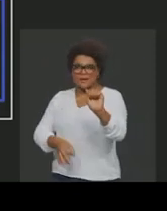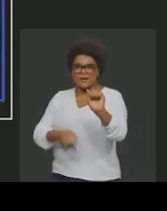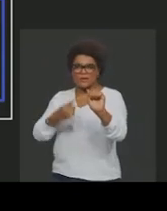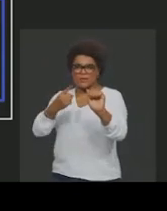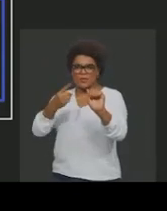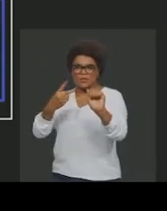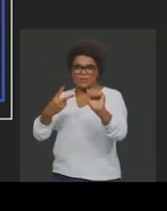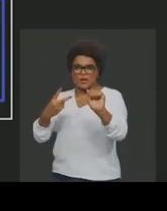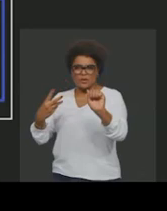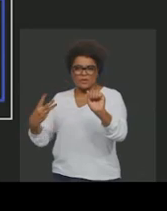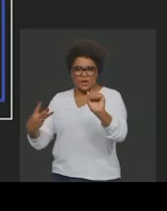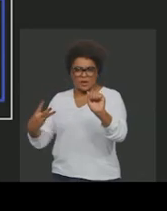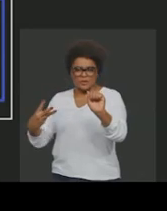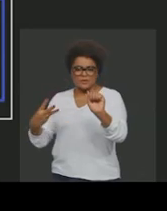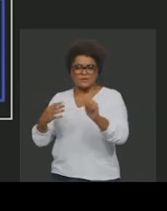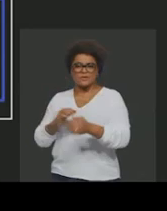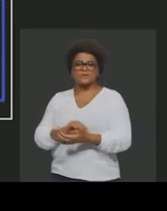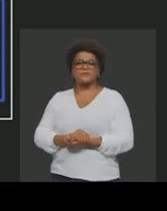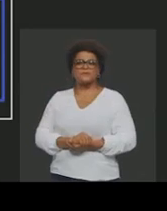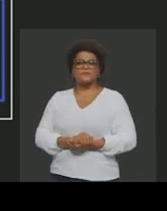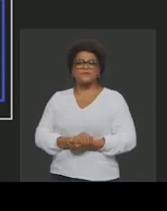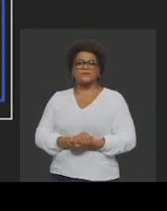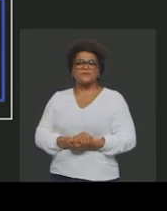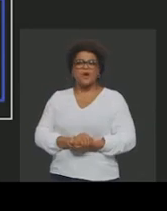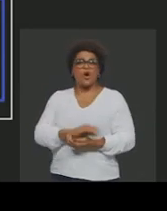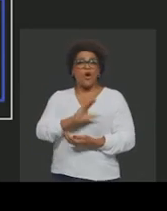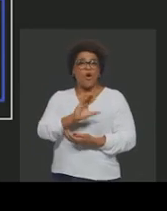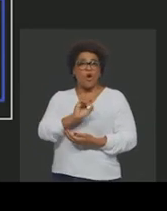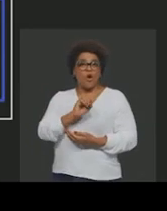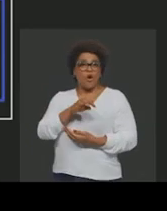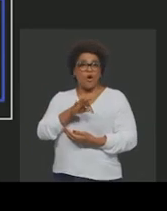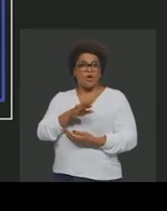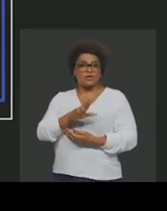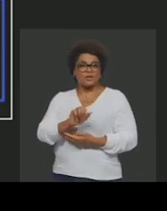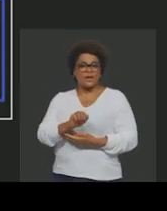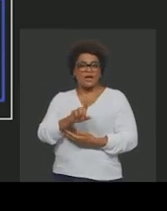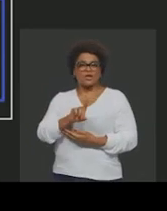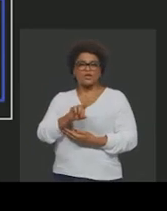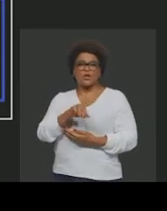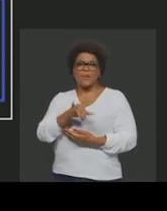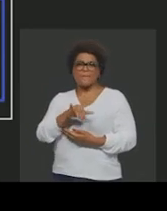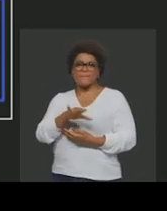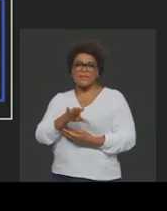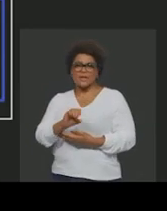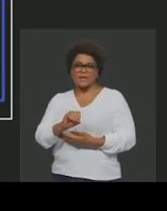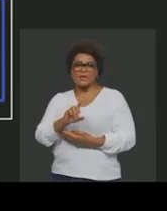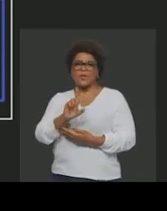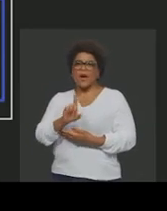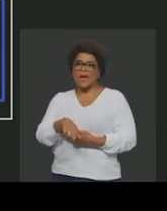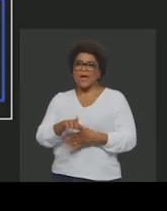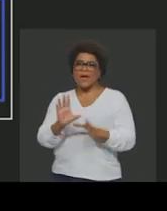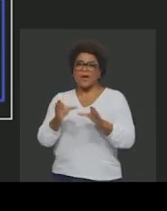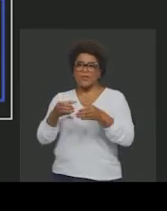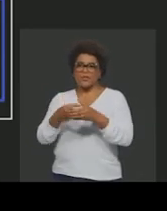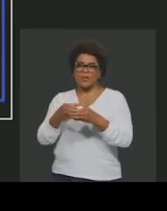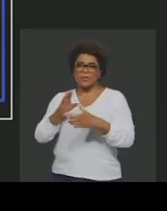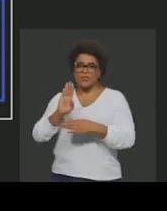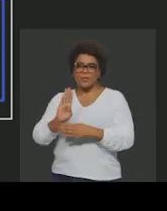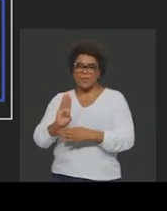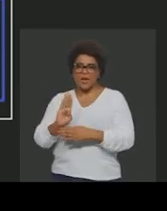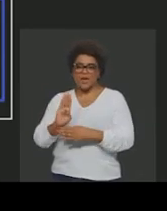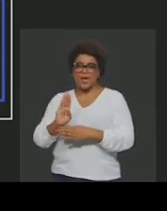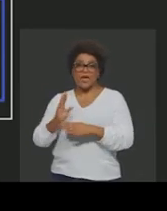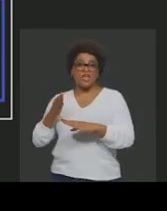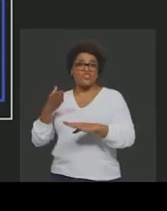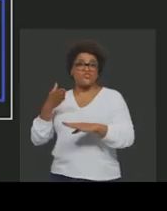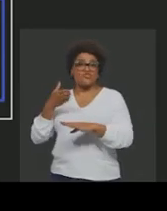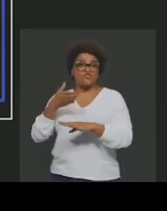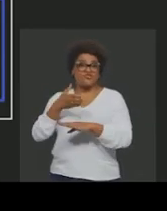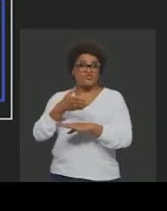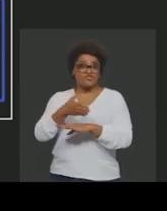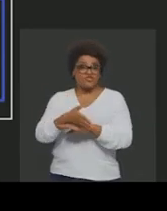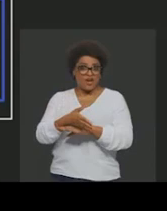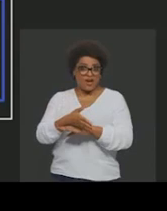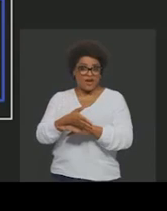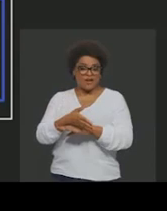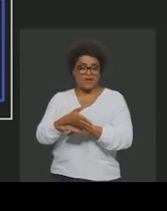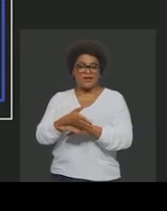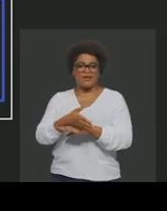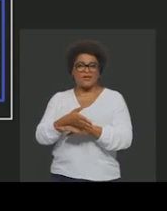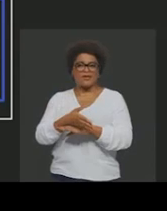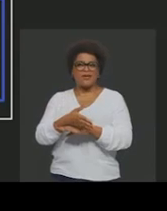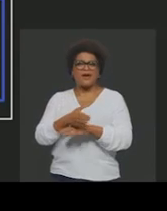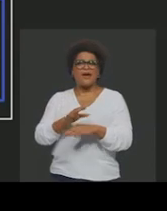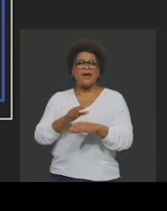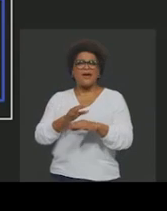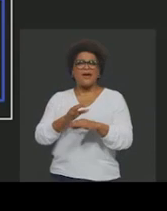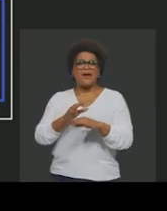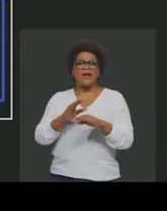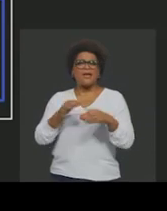3. Contradomínio é o conjunto B, o conjunto de chegada. 4, 5, 6, 7, 8. Então, você